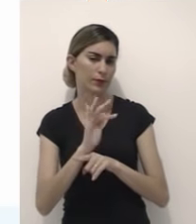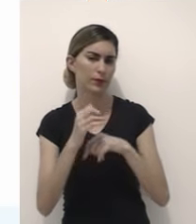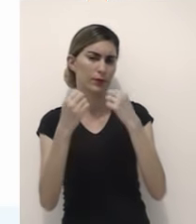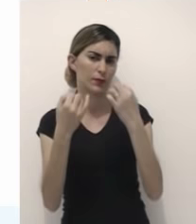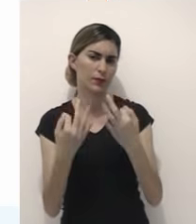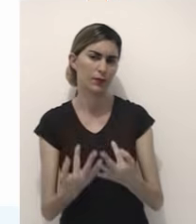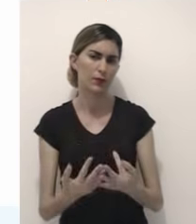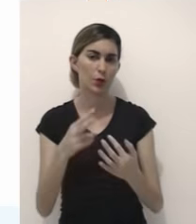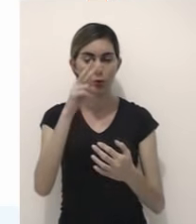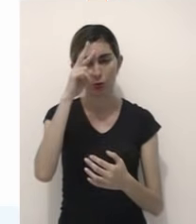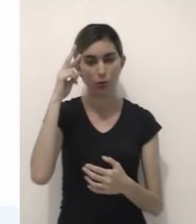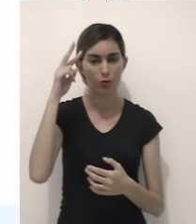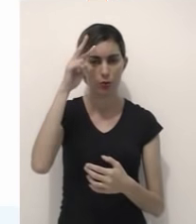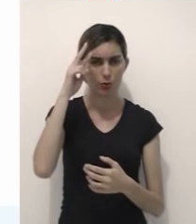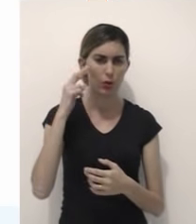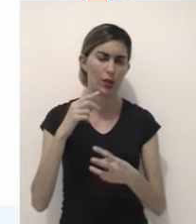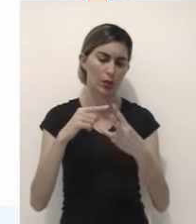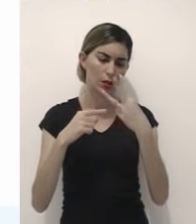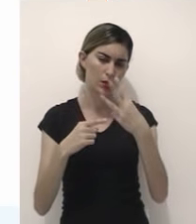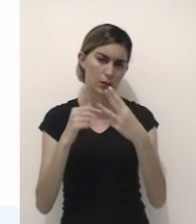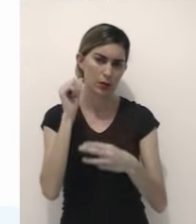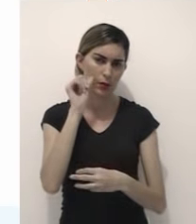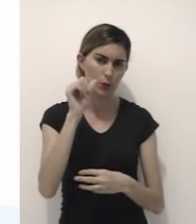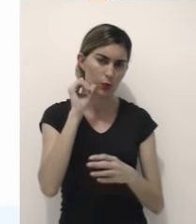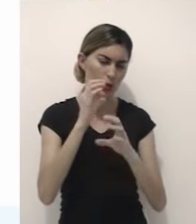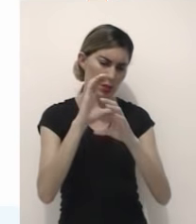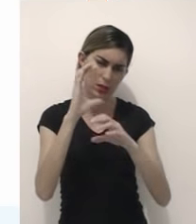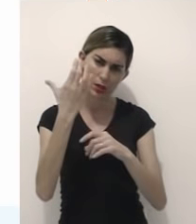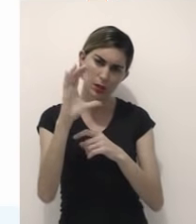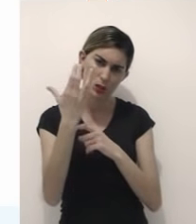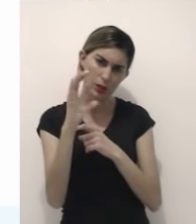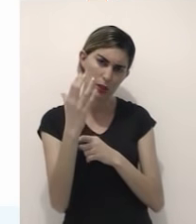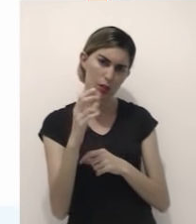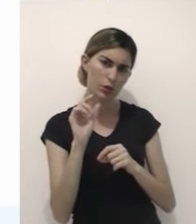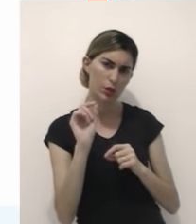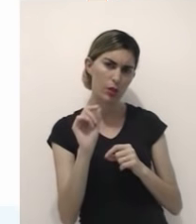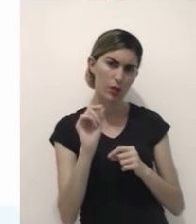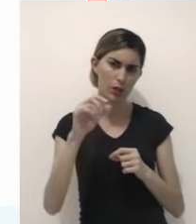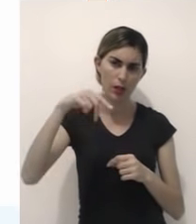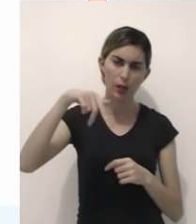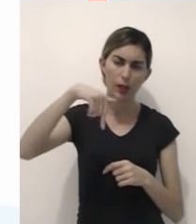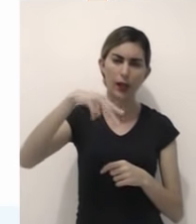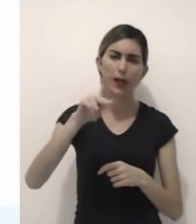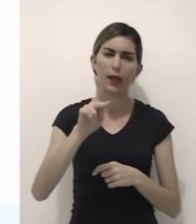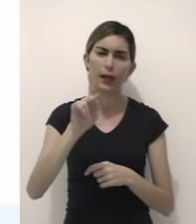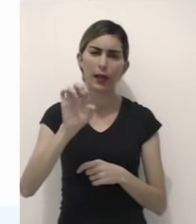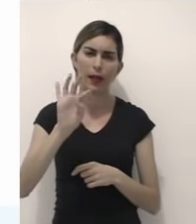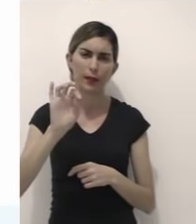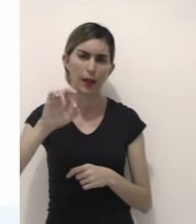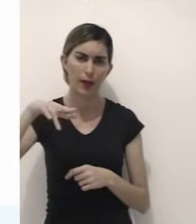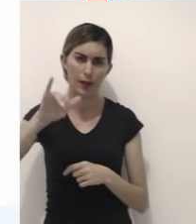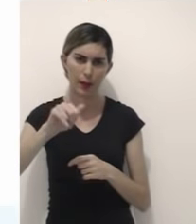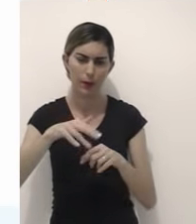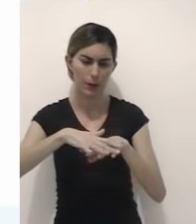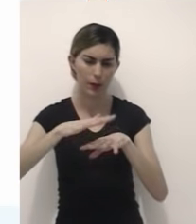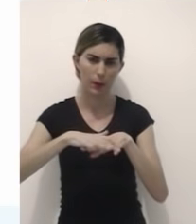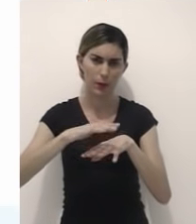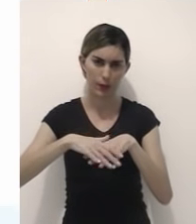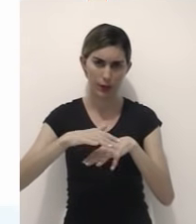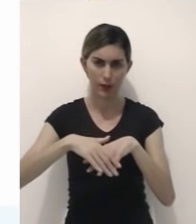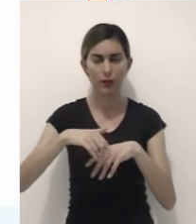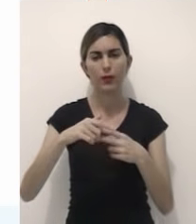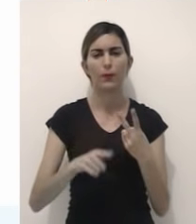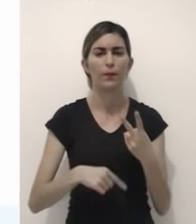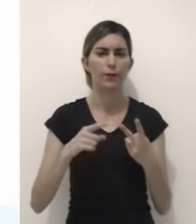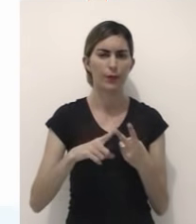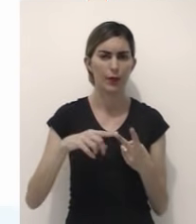Esse filme, ele retrata a história de 3 mulheres cientistas, que é a Katherine Johnson, que é